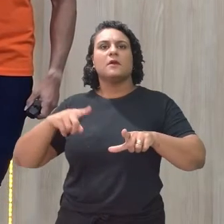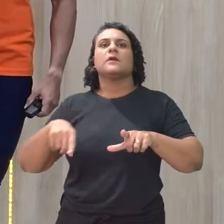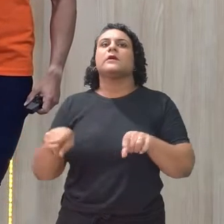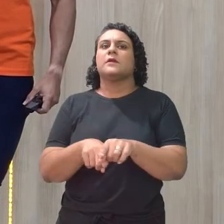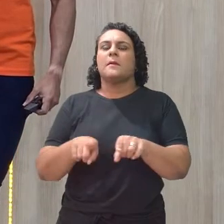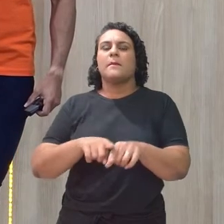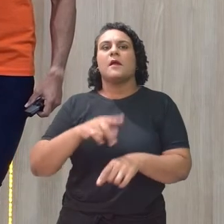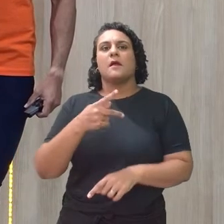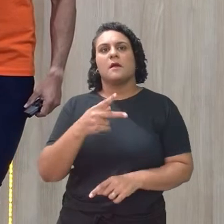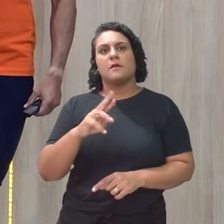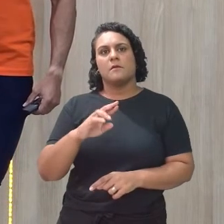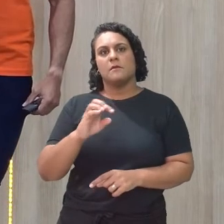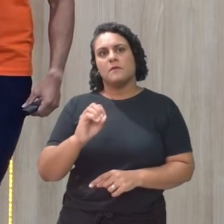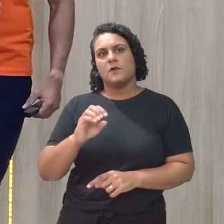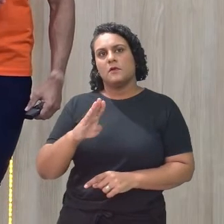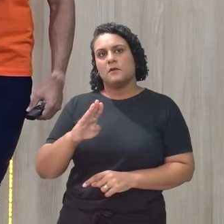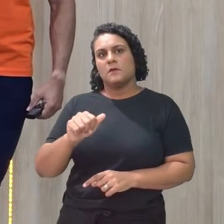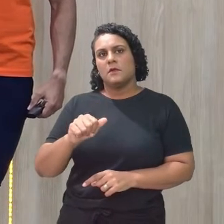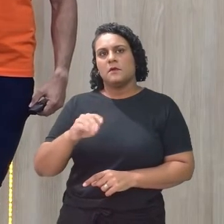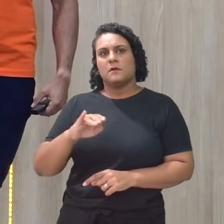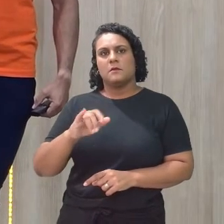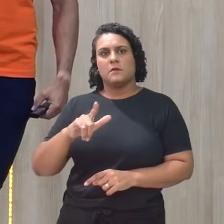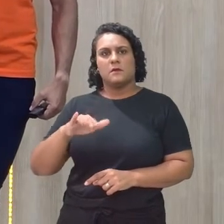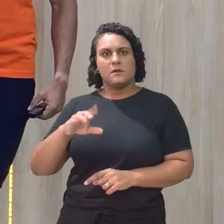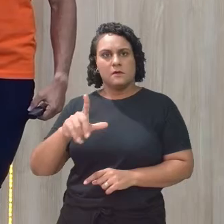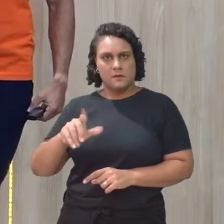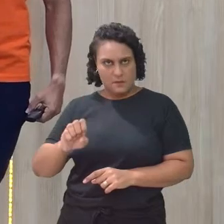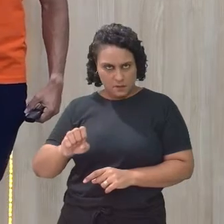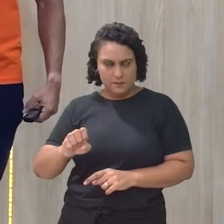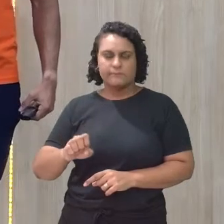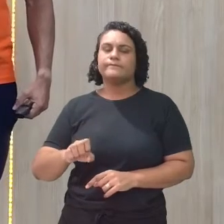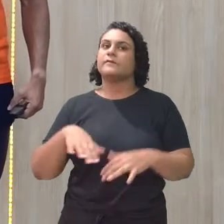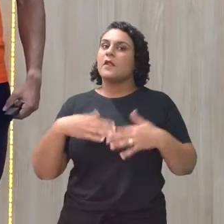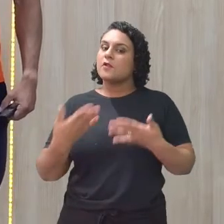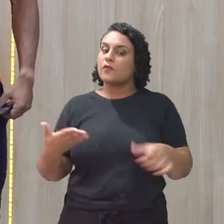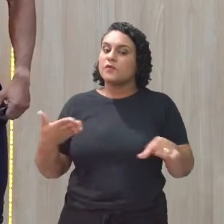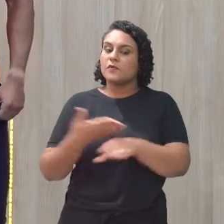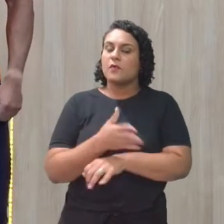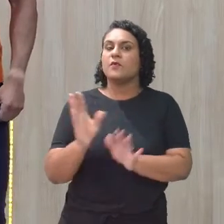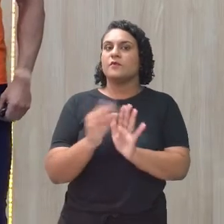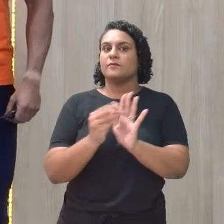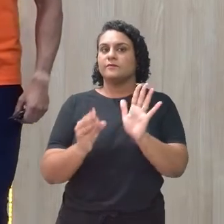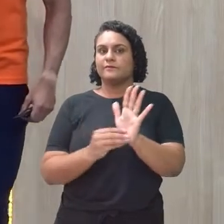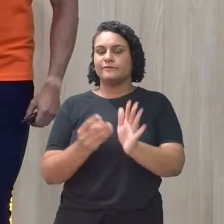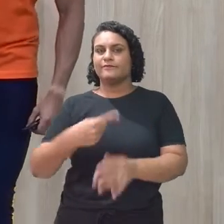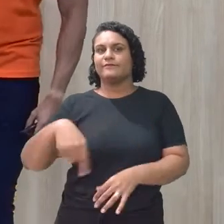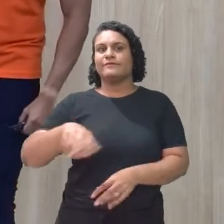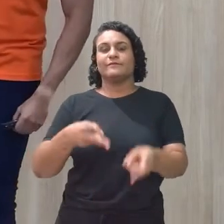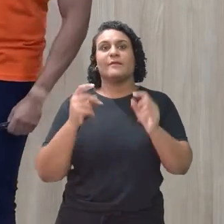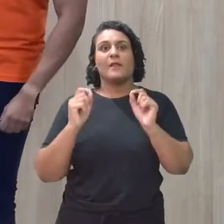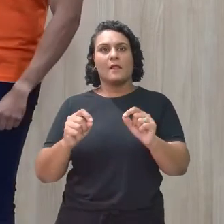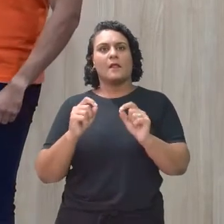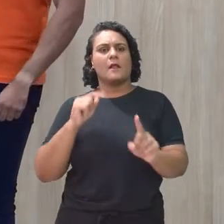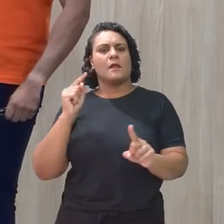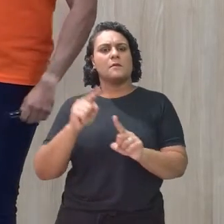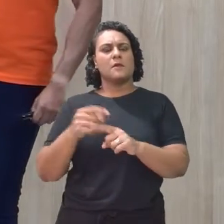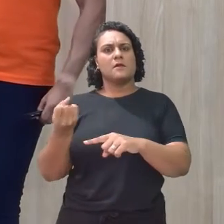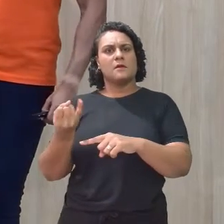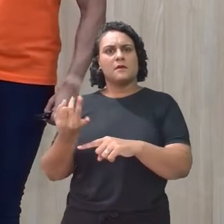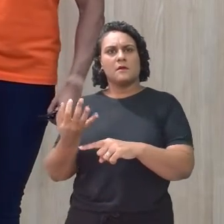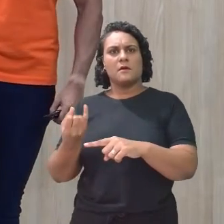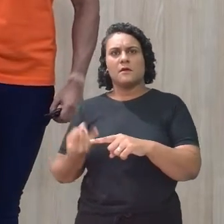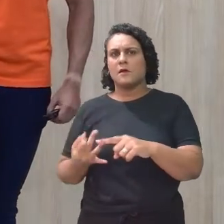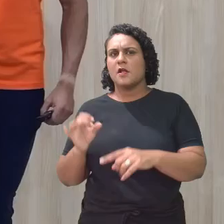ver futuramente. Então, quando a gente chegar nesses determinados assuntos, você vai ver que a ideia da fração